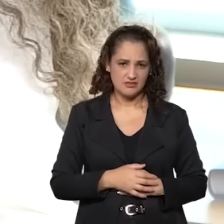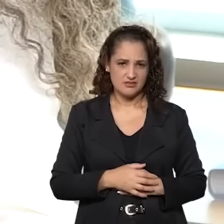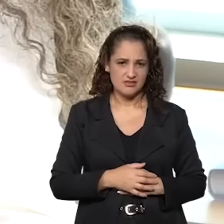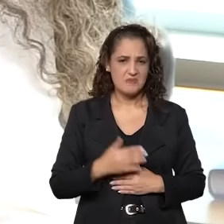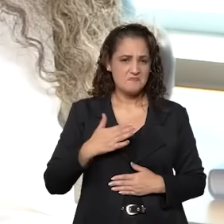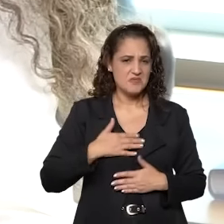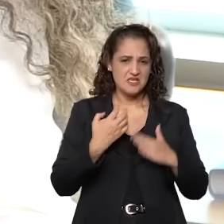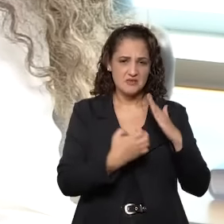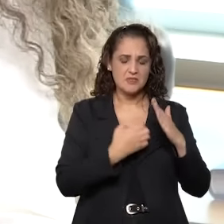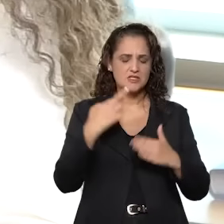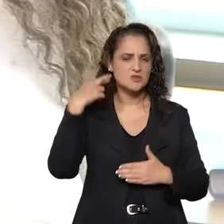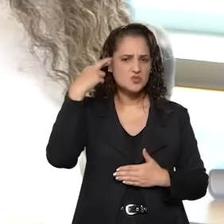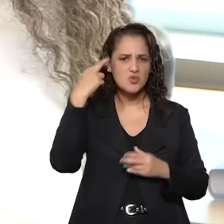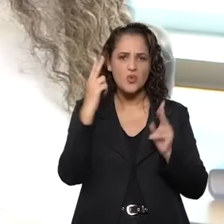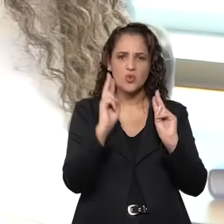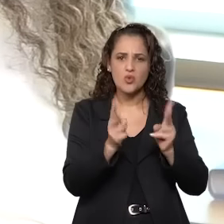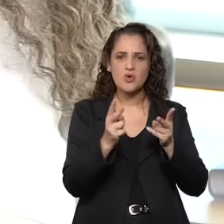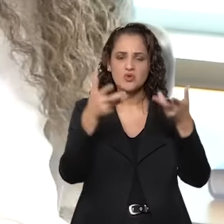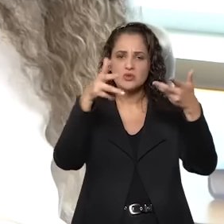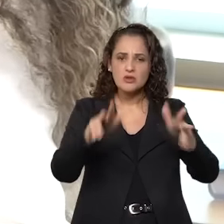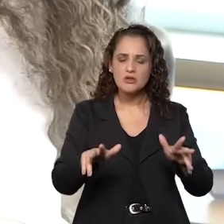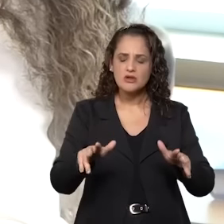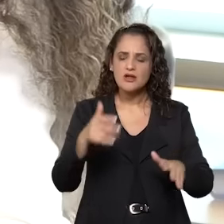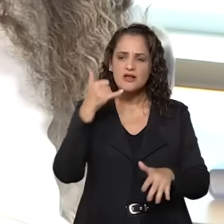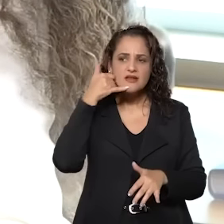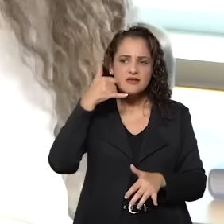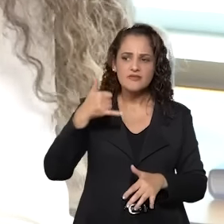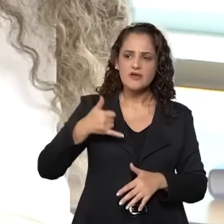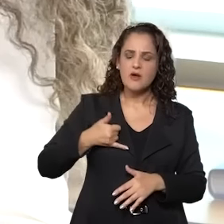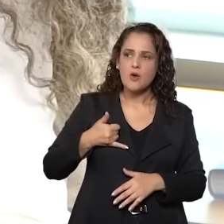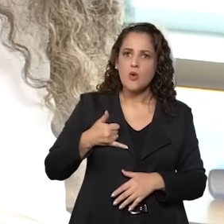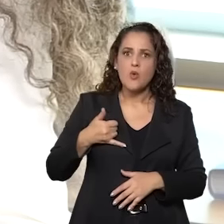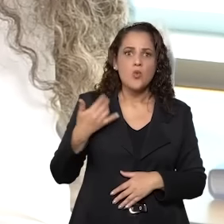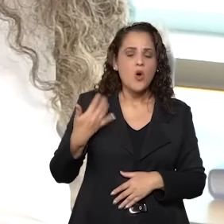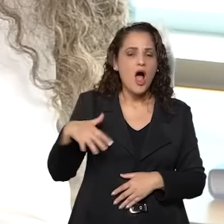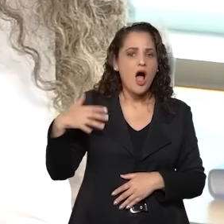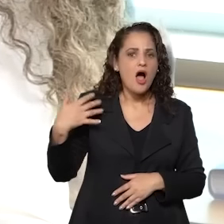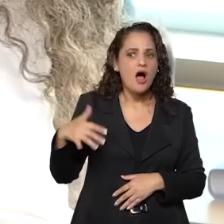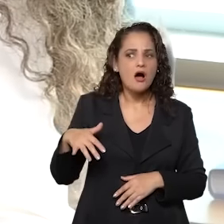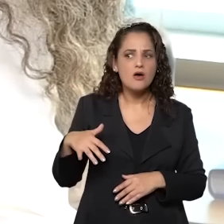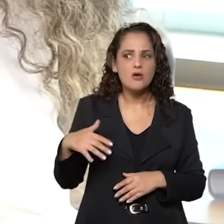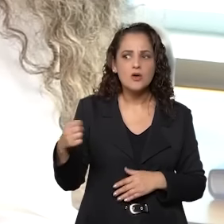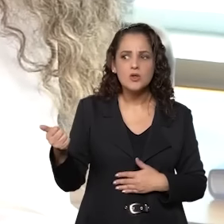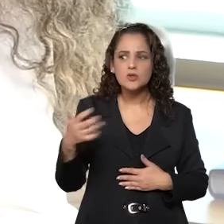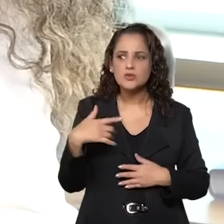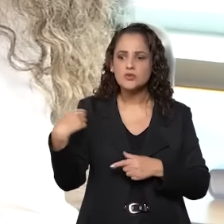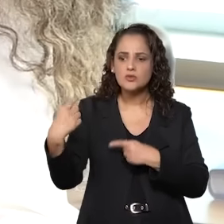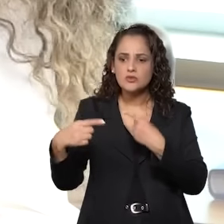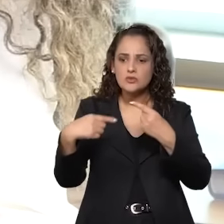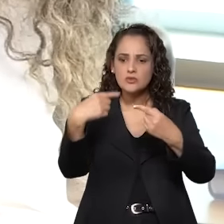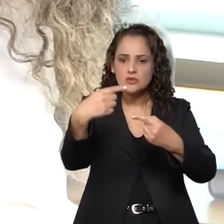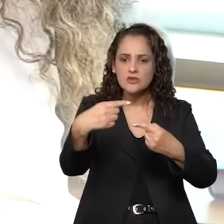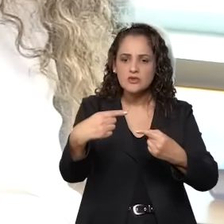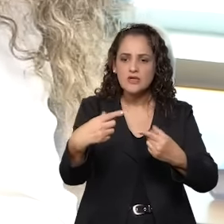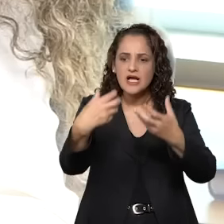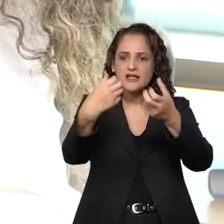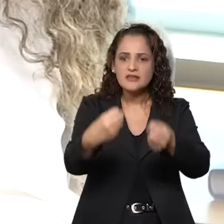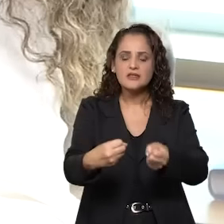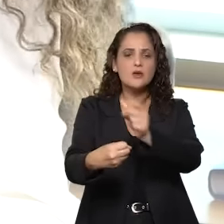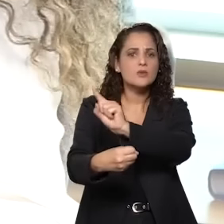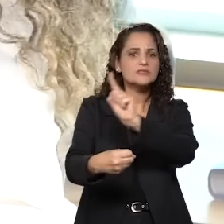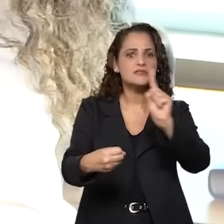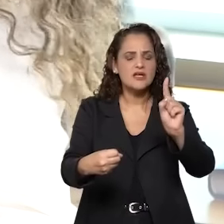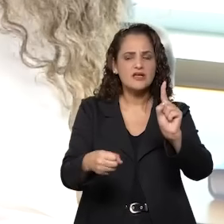não esta nova geração está se permitindo a não aceitar mais isso O que muitas vezes eu aceitei Calado e muitas vezes eu